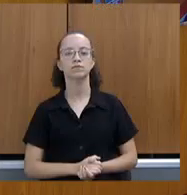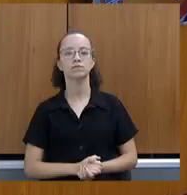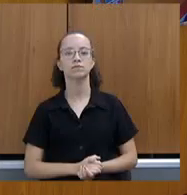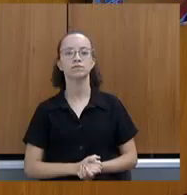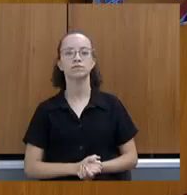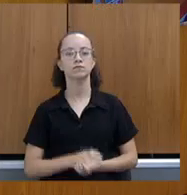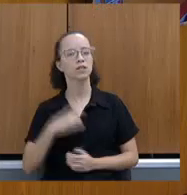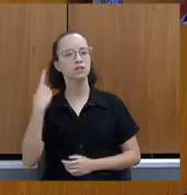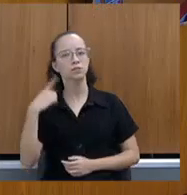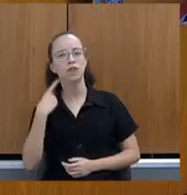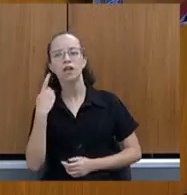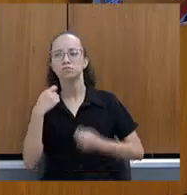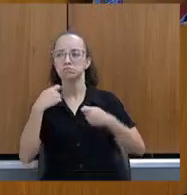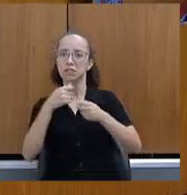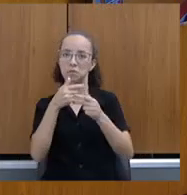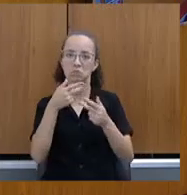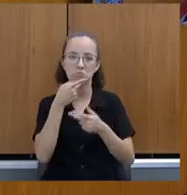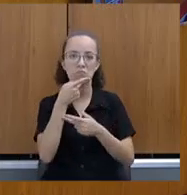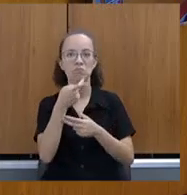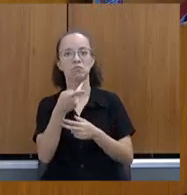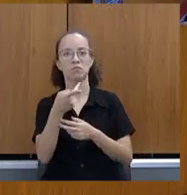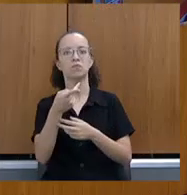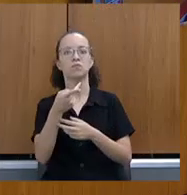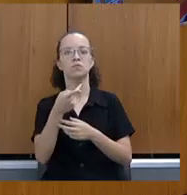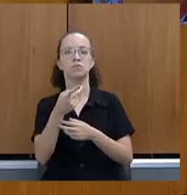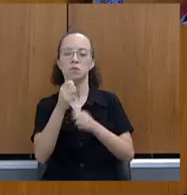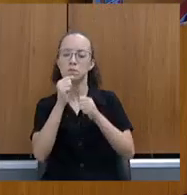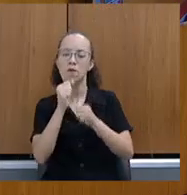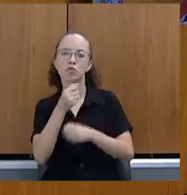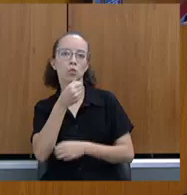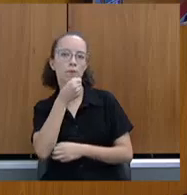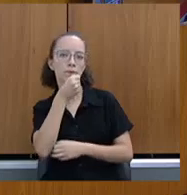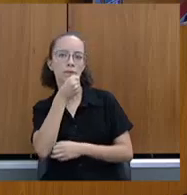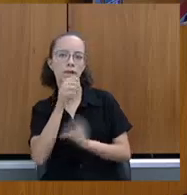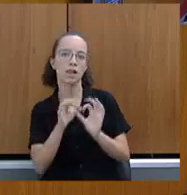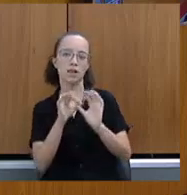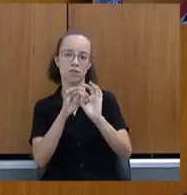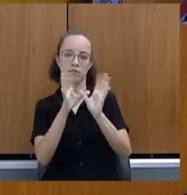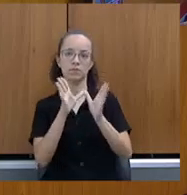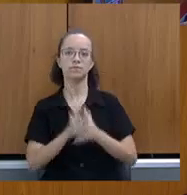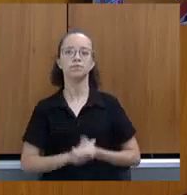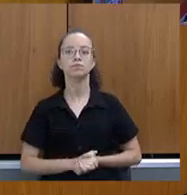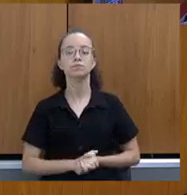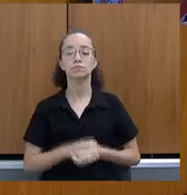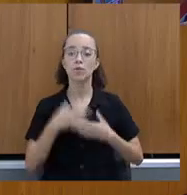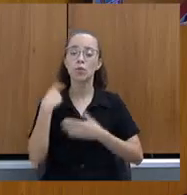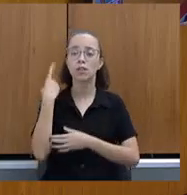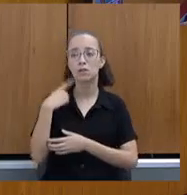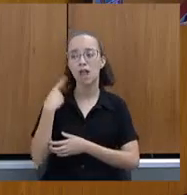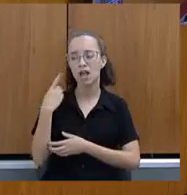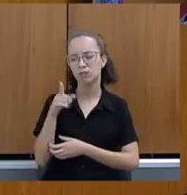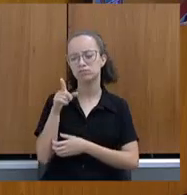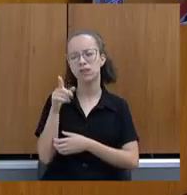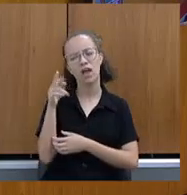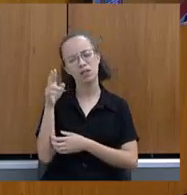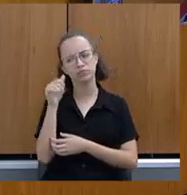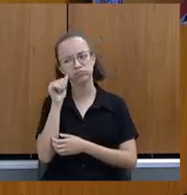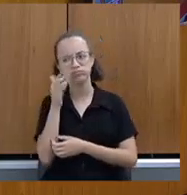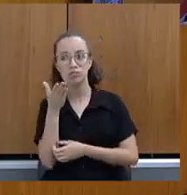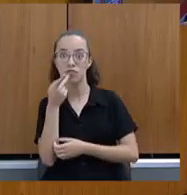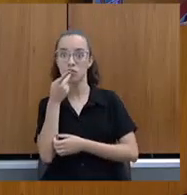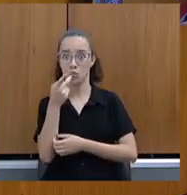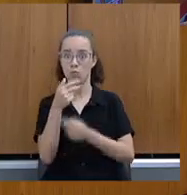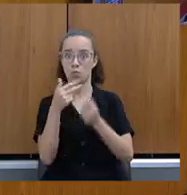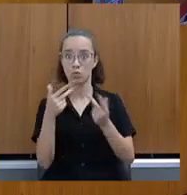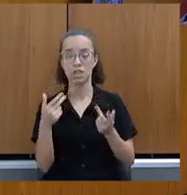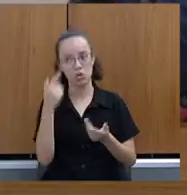alguma colocação está na microfone também estará à disposição é deputada só tocou no assunto que eu